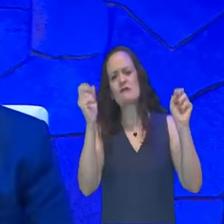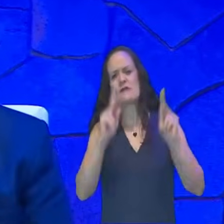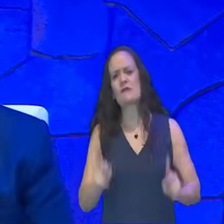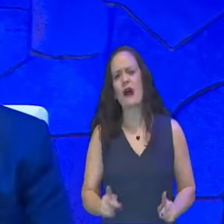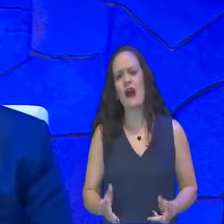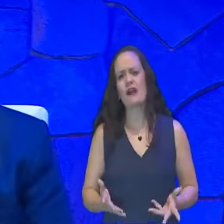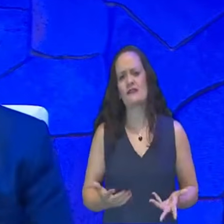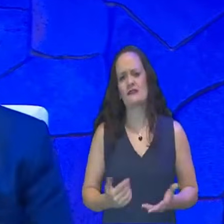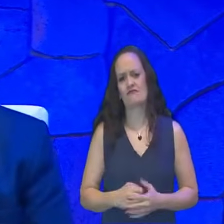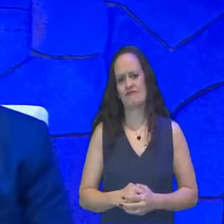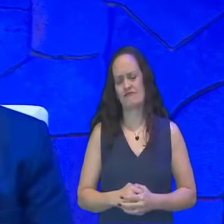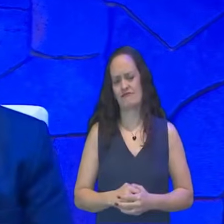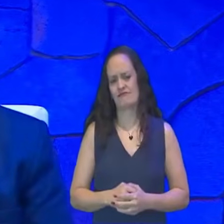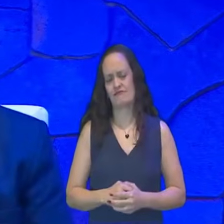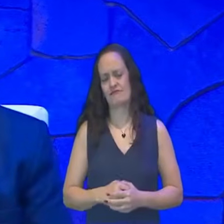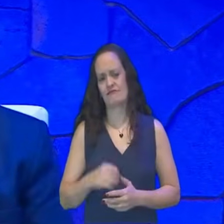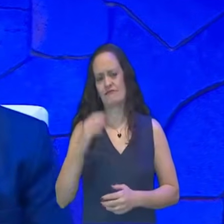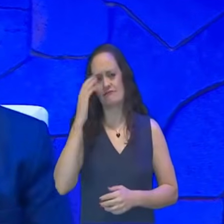propósito,